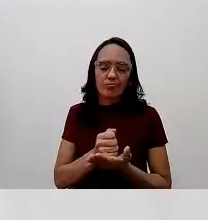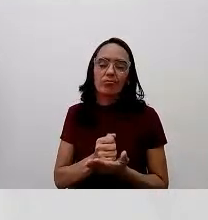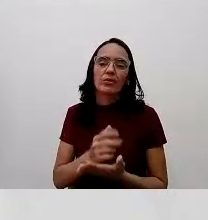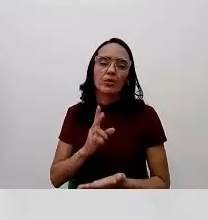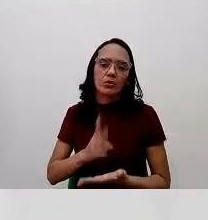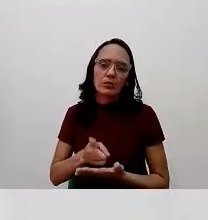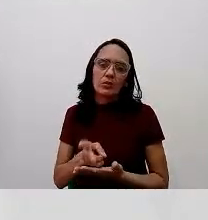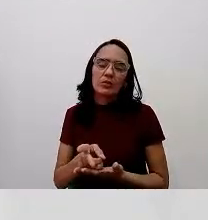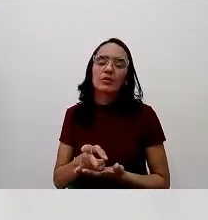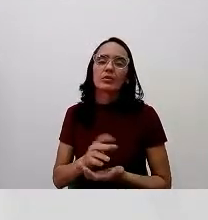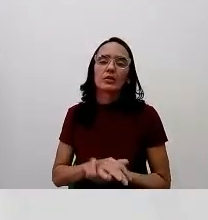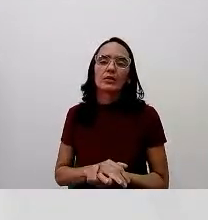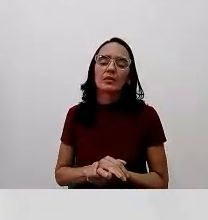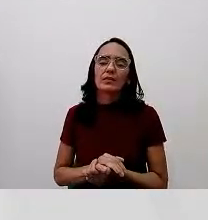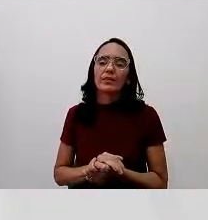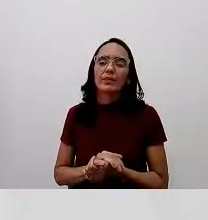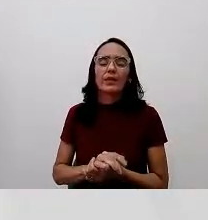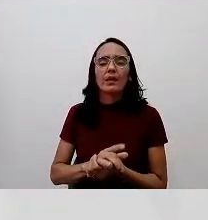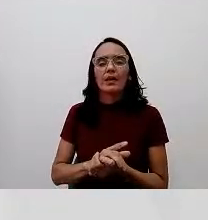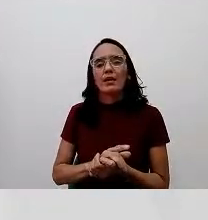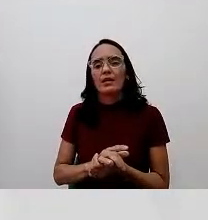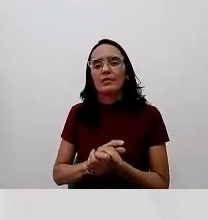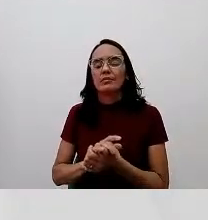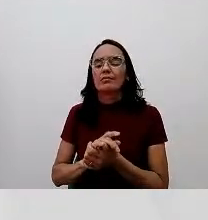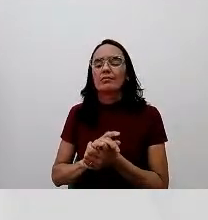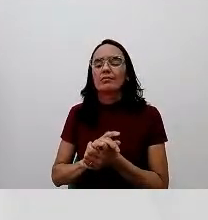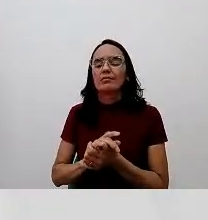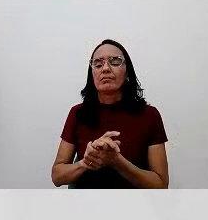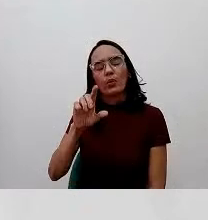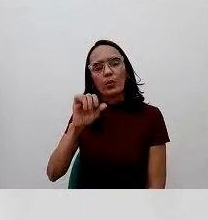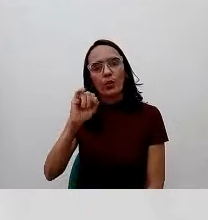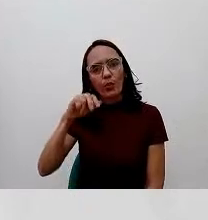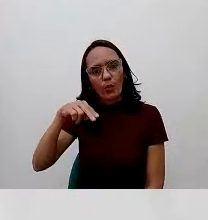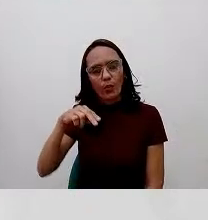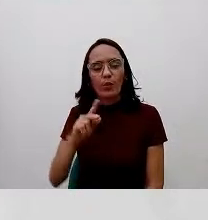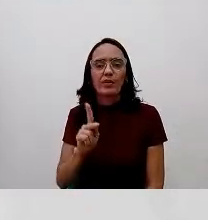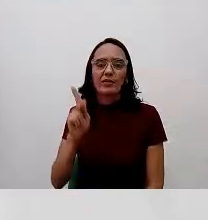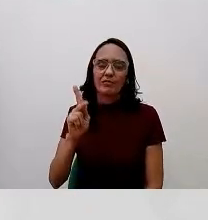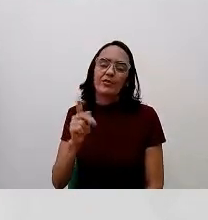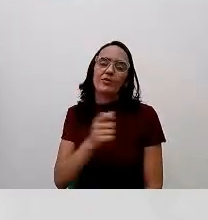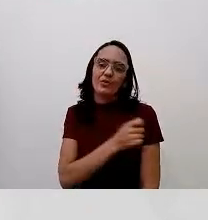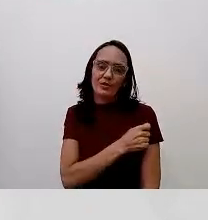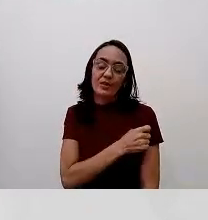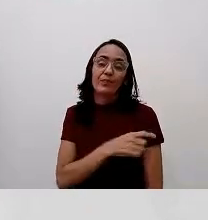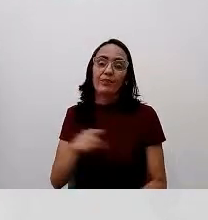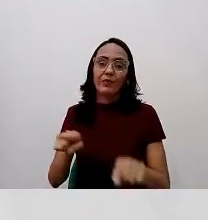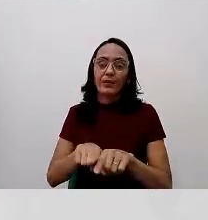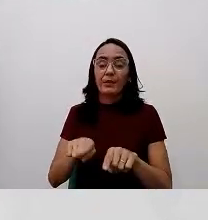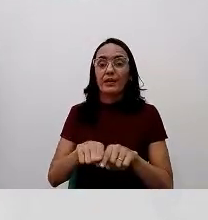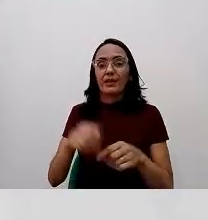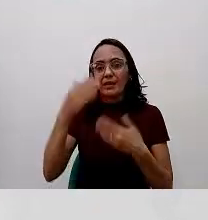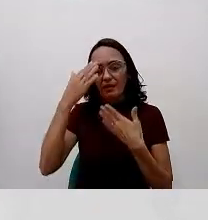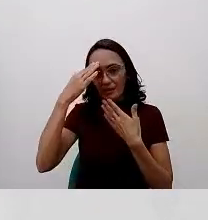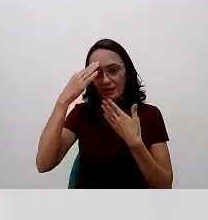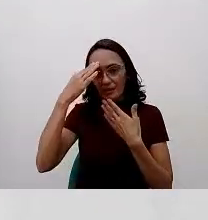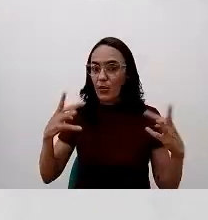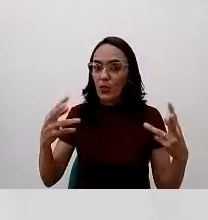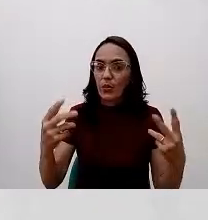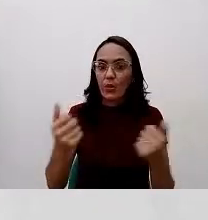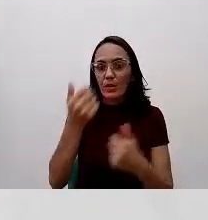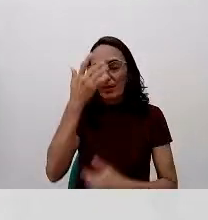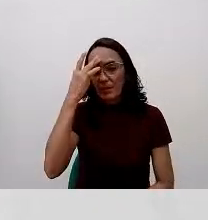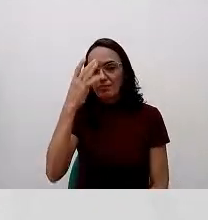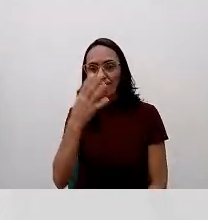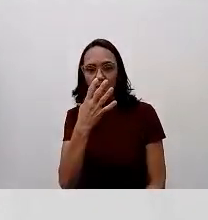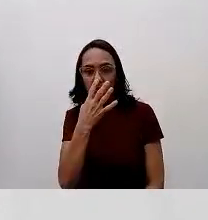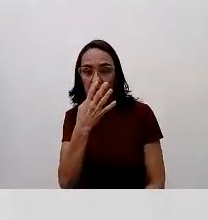para os alunos, para que a gente pudesse acessar. E aí também eu tenho que agradecer, né, a todos vocês que assistiram, né, todas essas palestras, né.